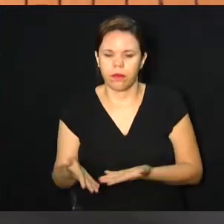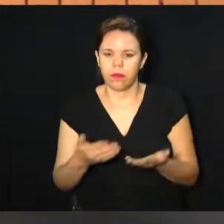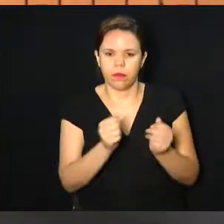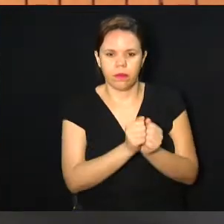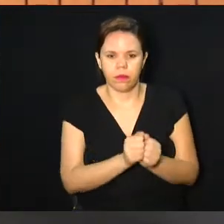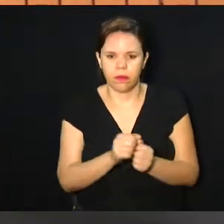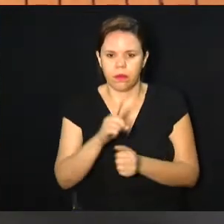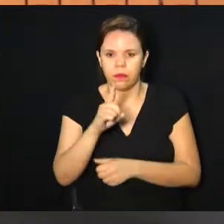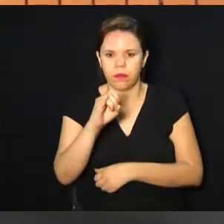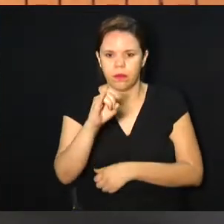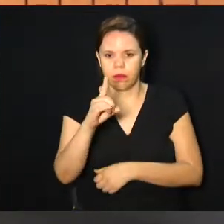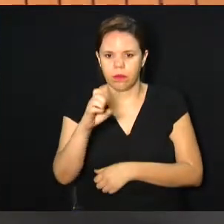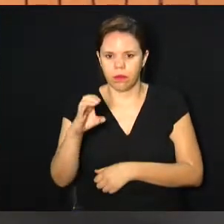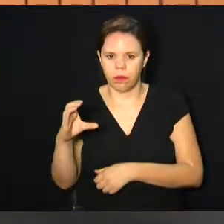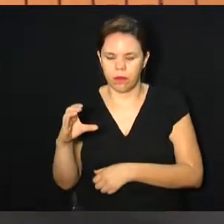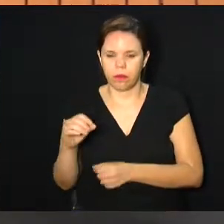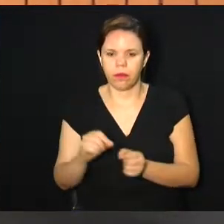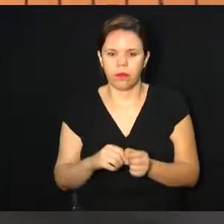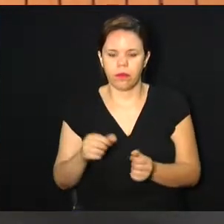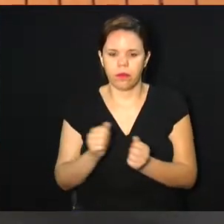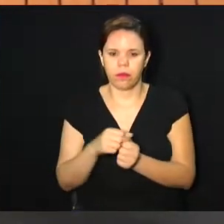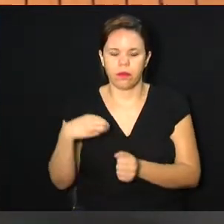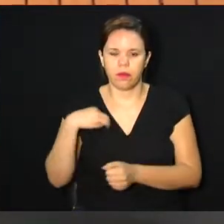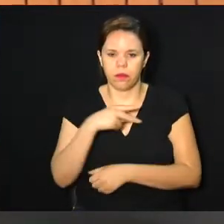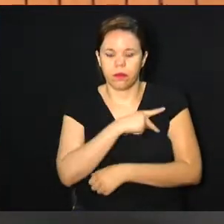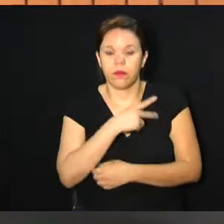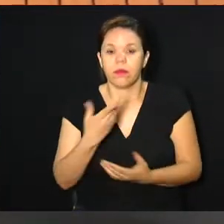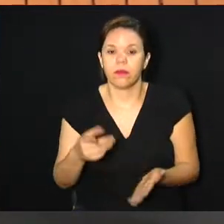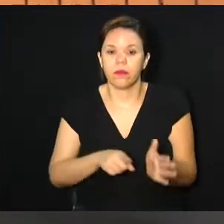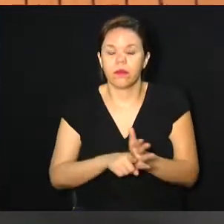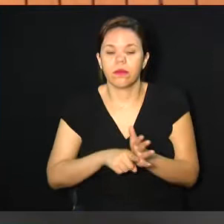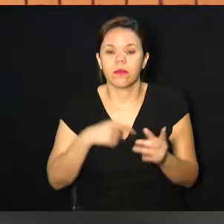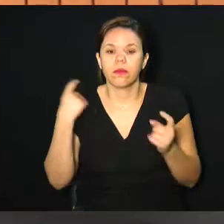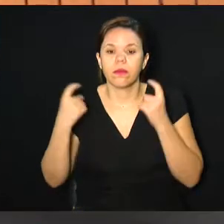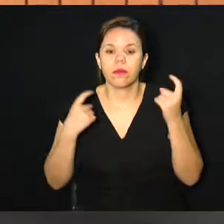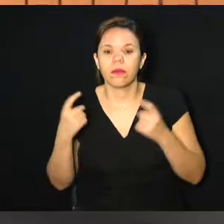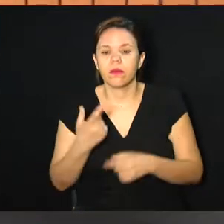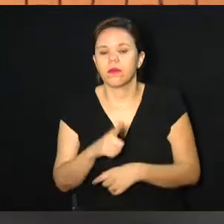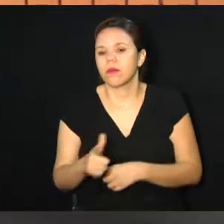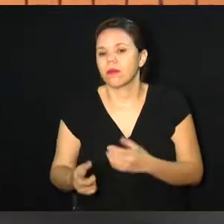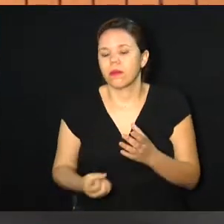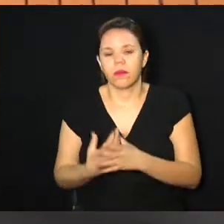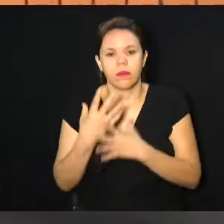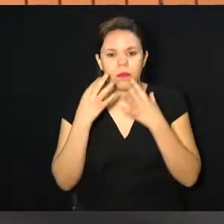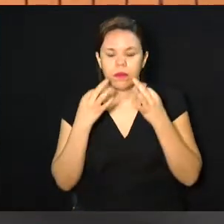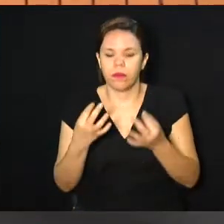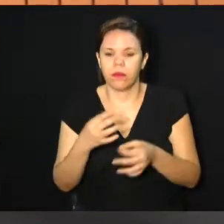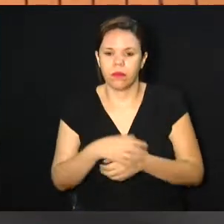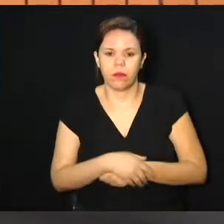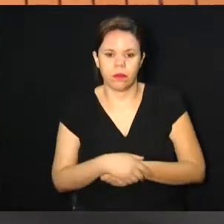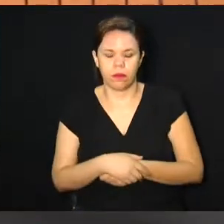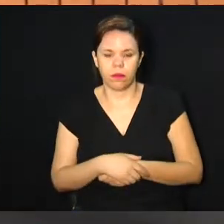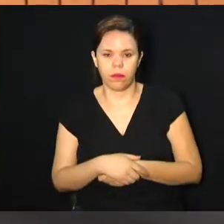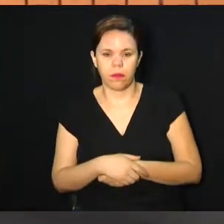o IDEC fazer reuniões com o Ministério Público para levantar nossas preocupações que não estavam sendo ouvidas.